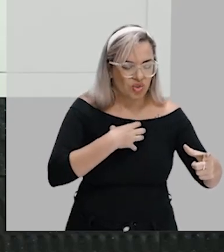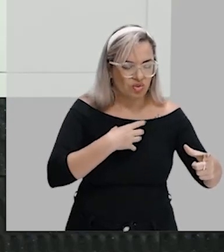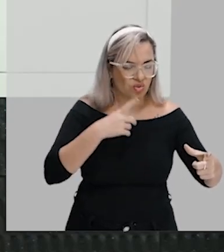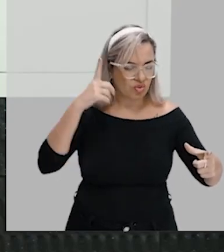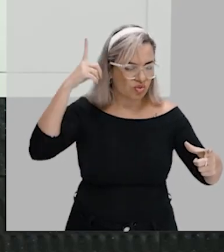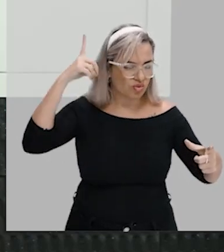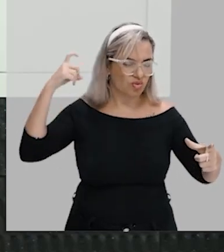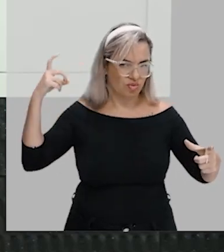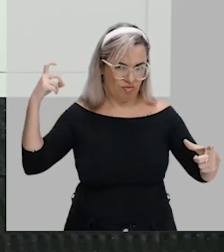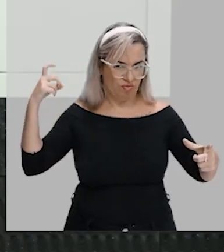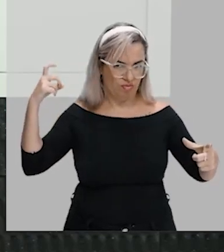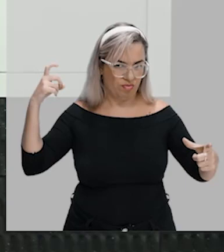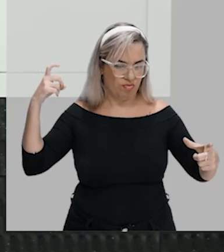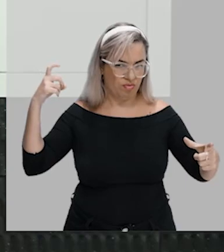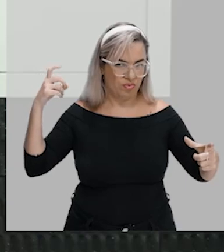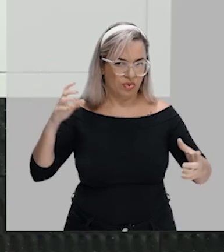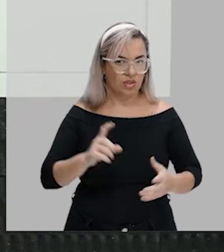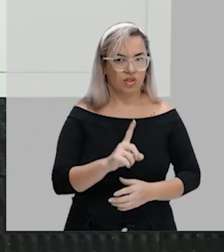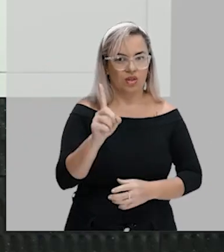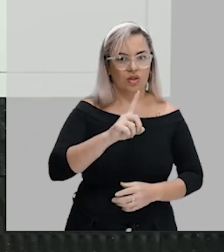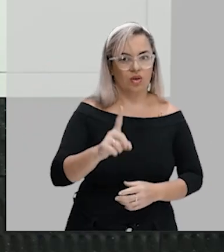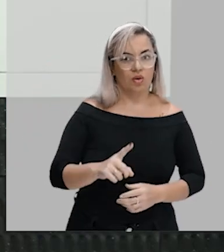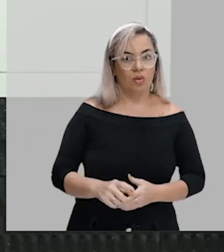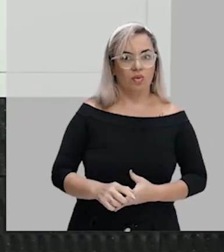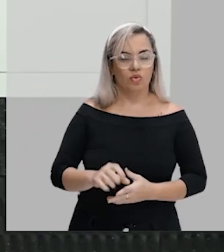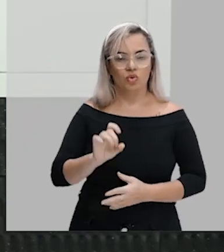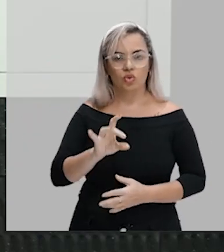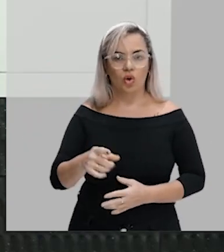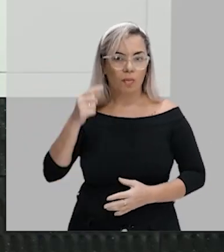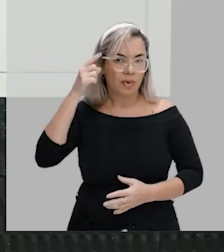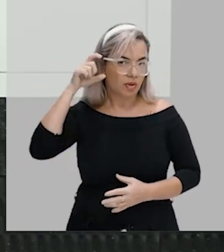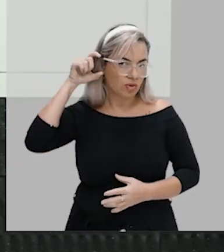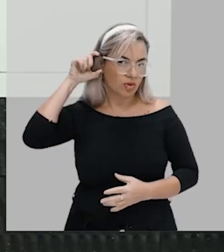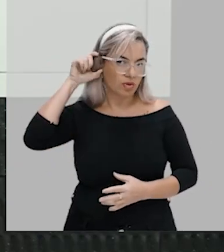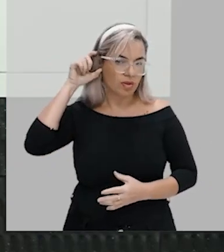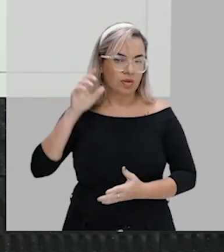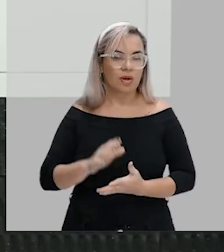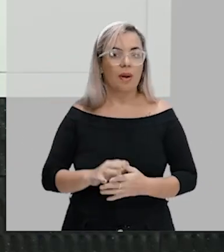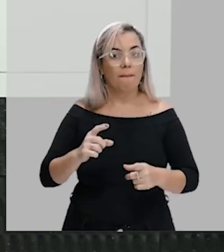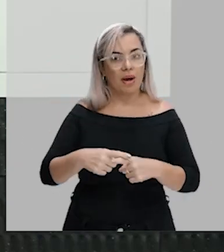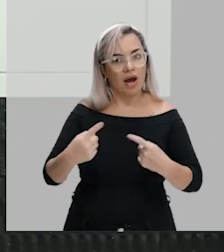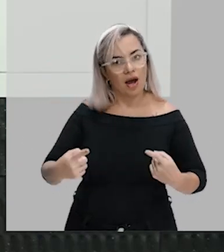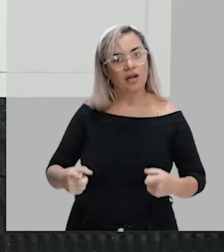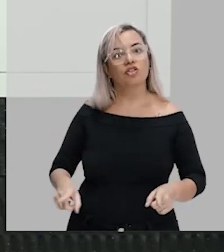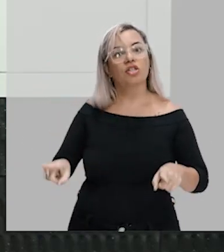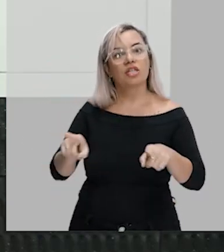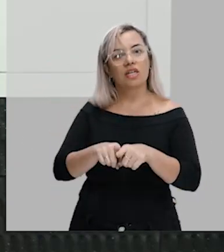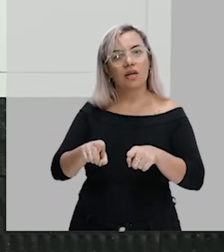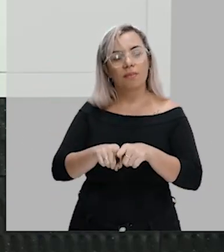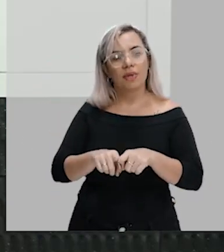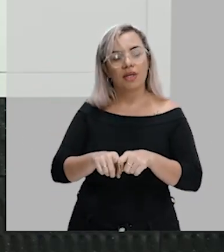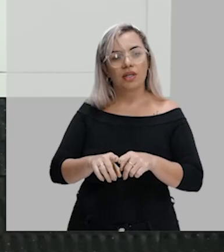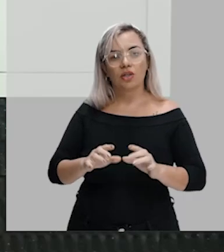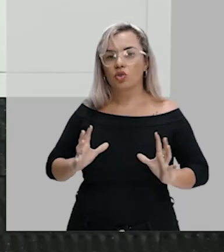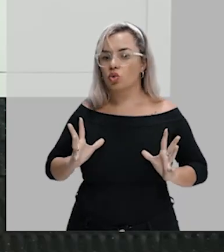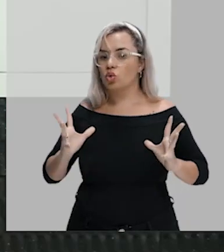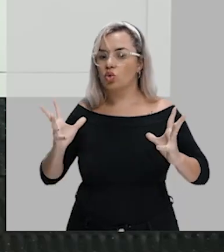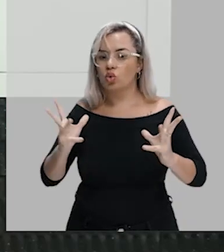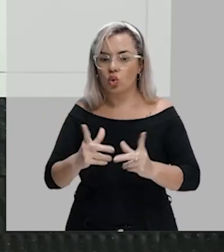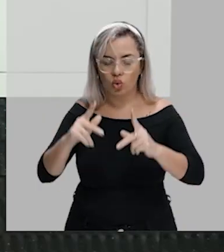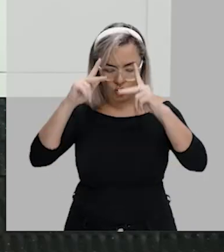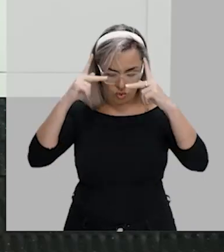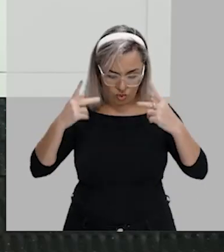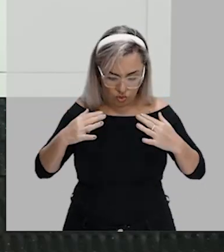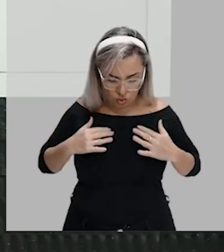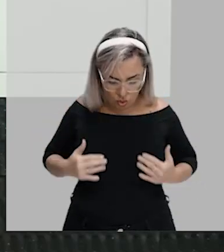certo? Não só pelos ouvidos, mas o restante do corpo. Certo? Então, por conta,